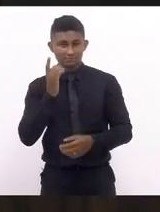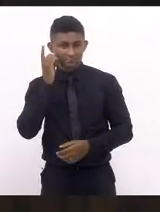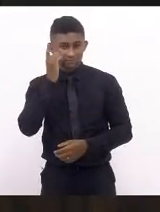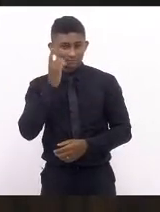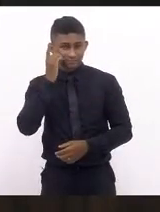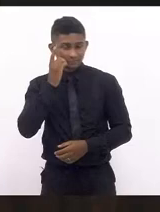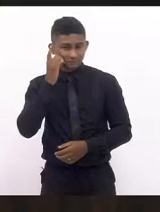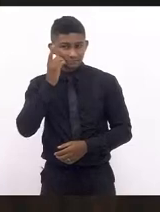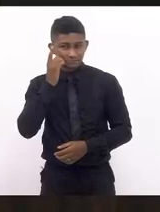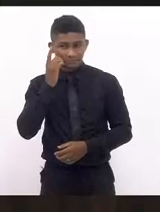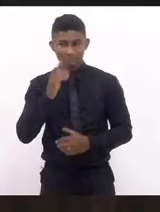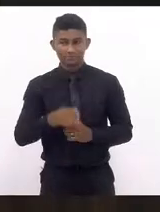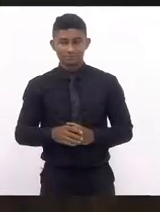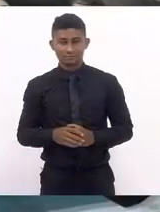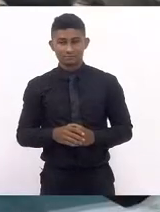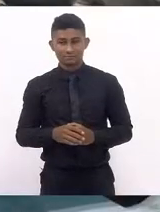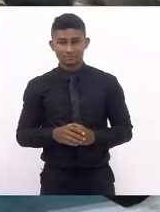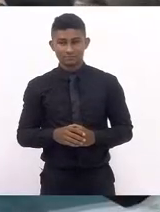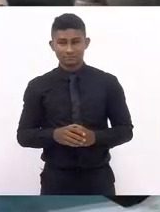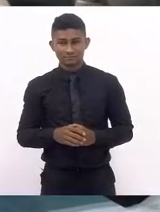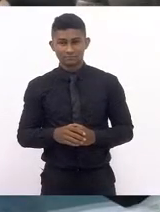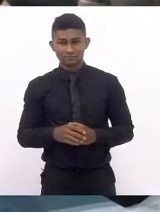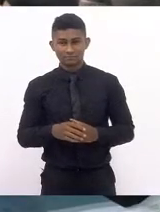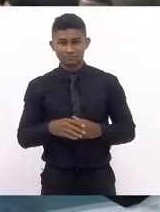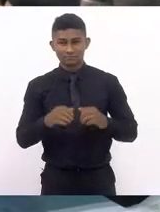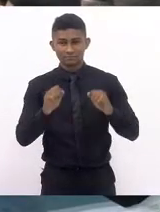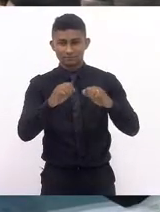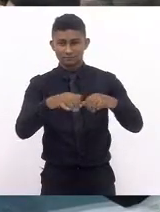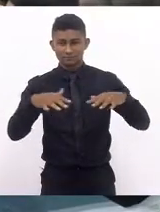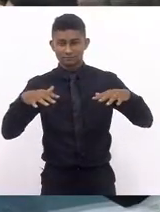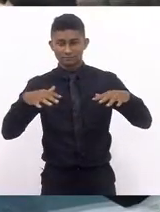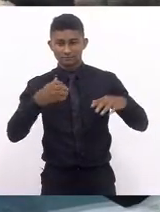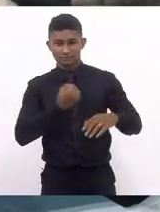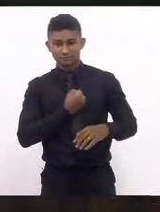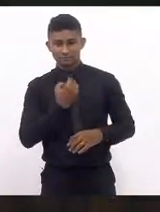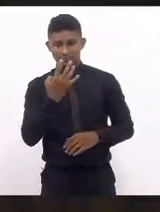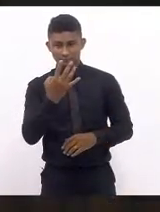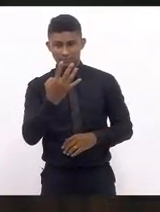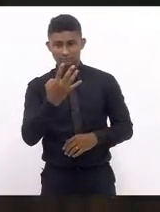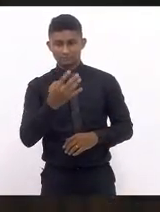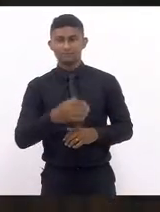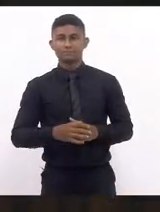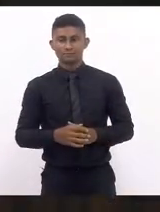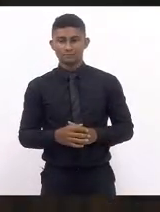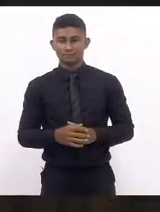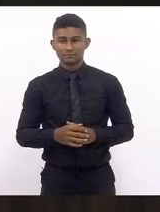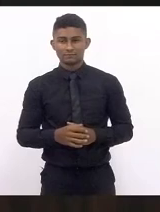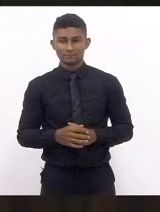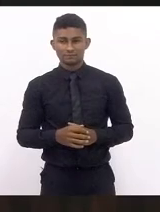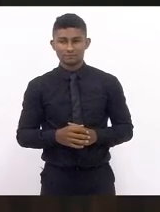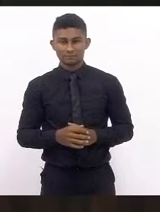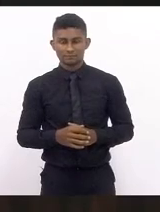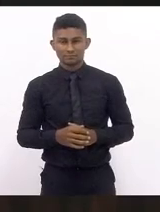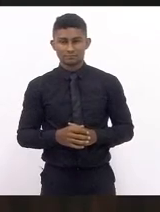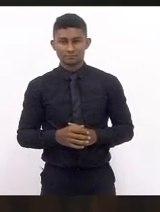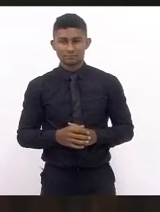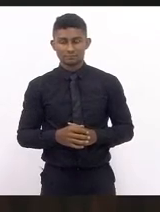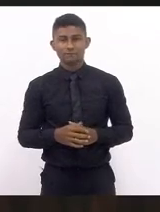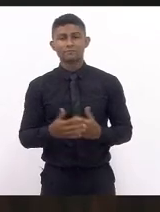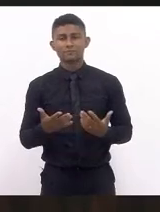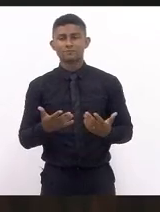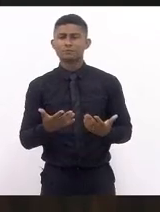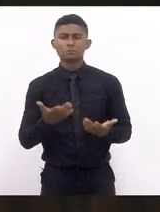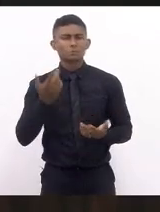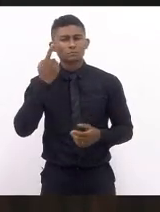e deputadas para abertura da 4ª sessão Legislativa da décima segunda legislatura que se